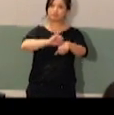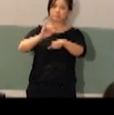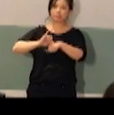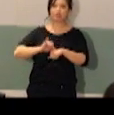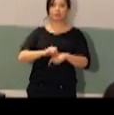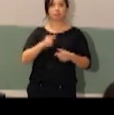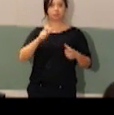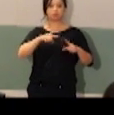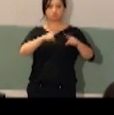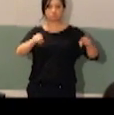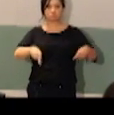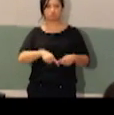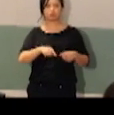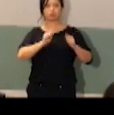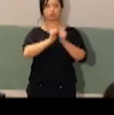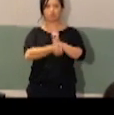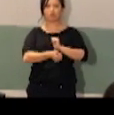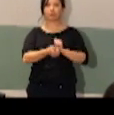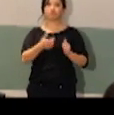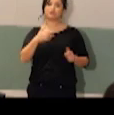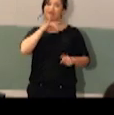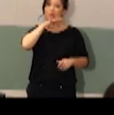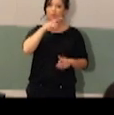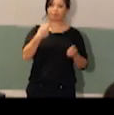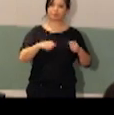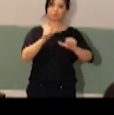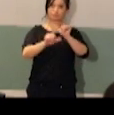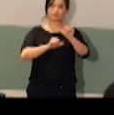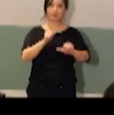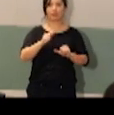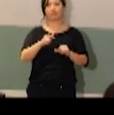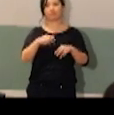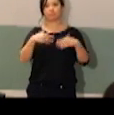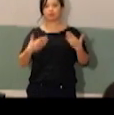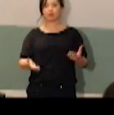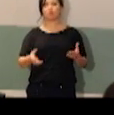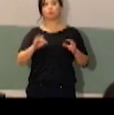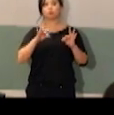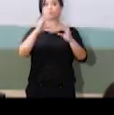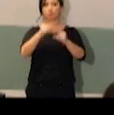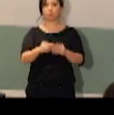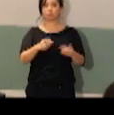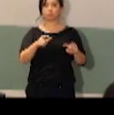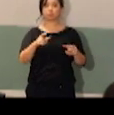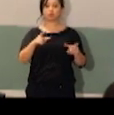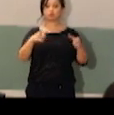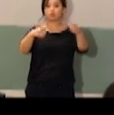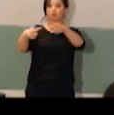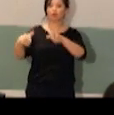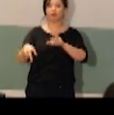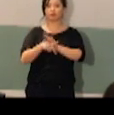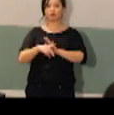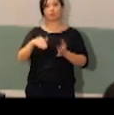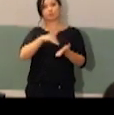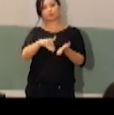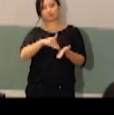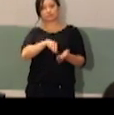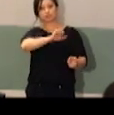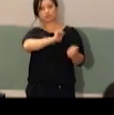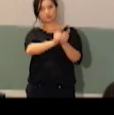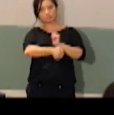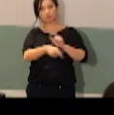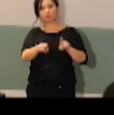os equipamentos, hoje, da Secretaria de Esportes e de Educação tem que ter um